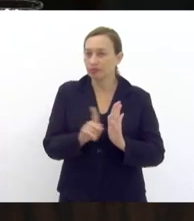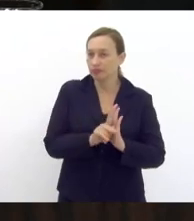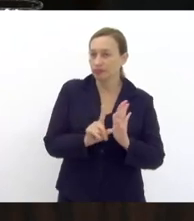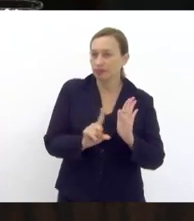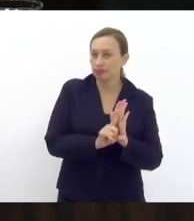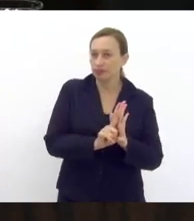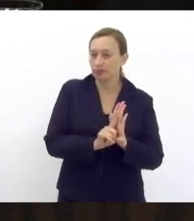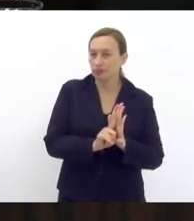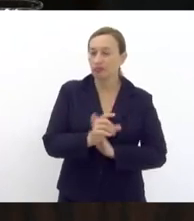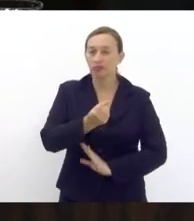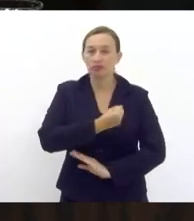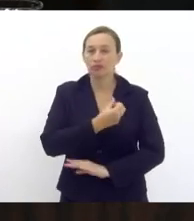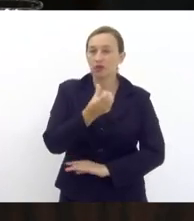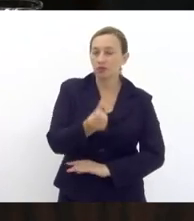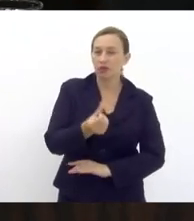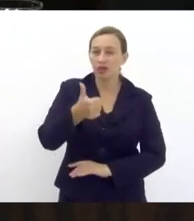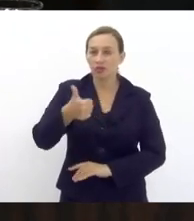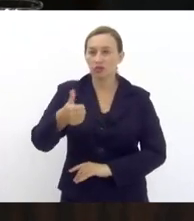de lei número